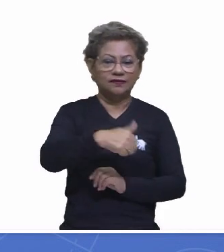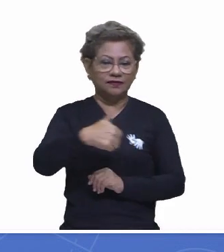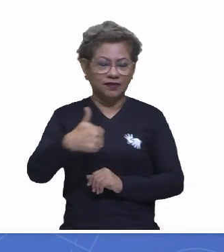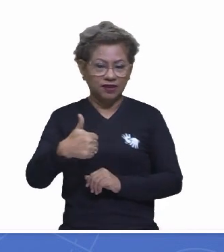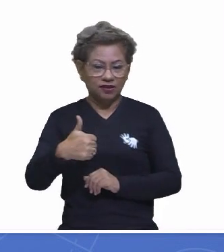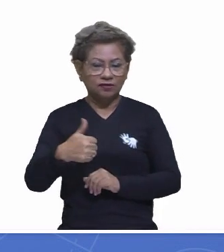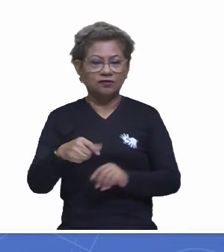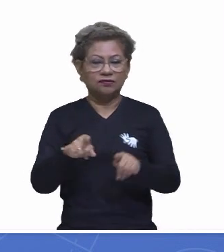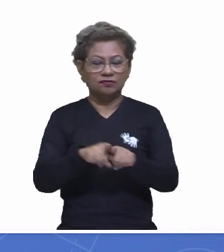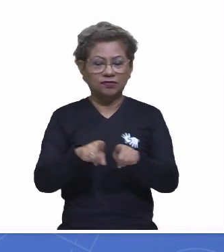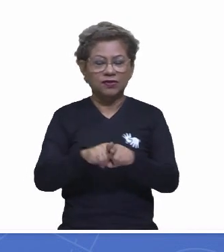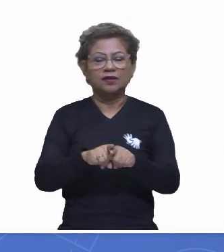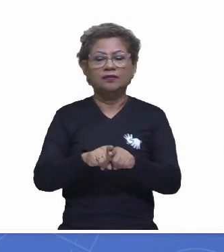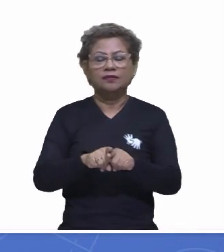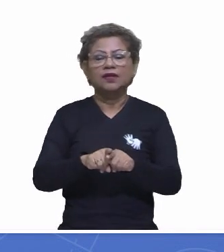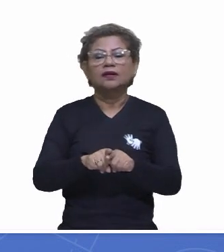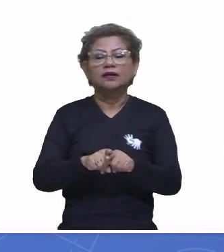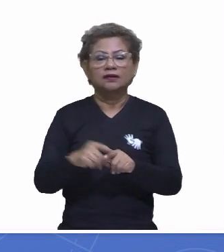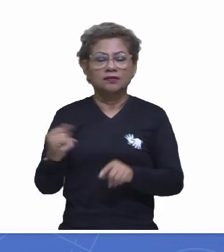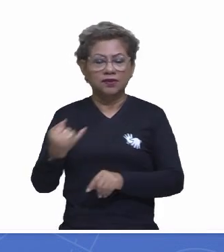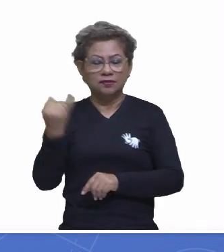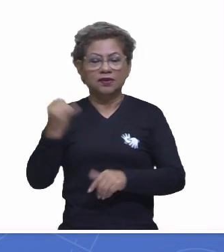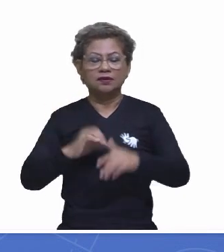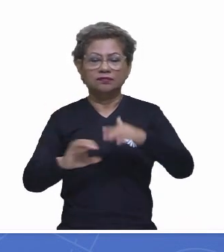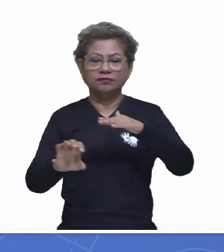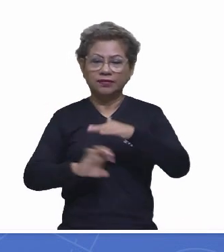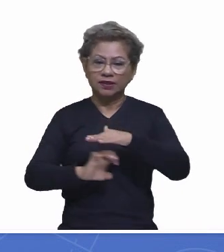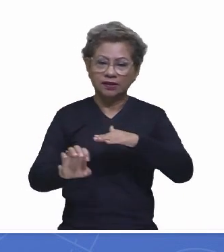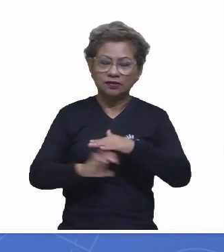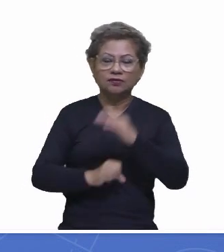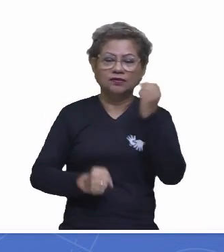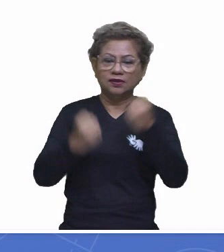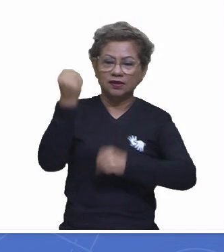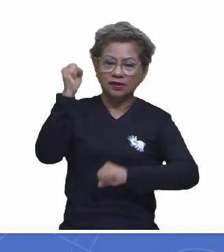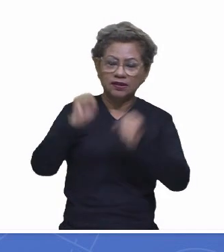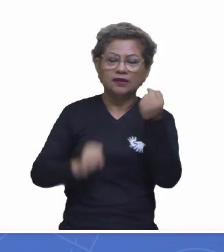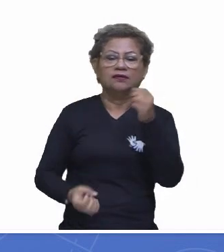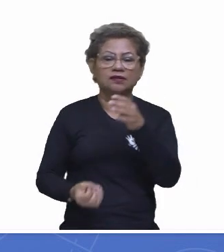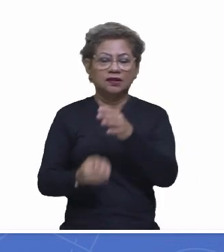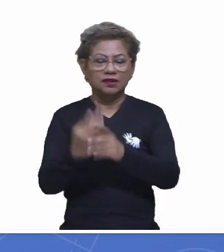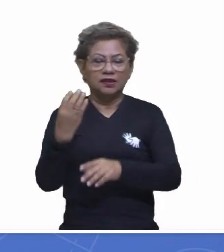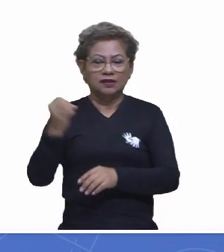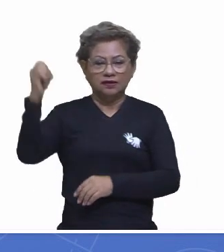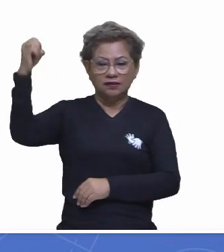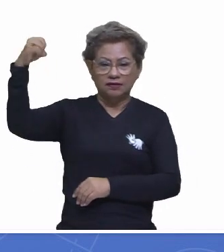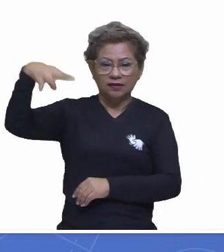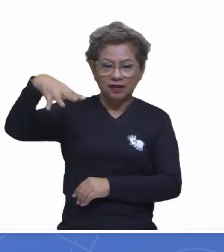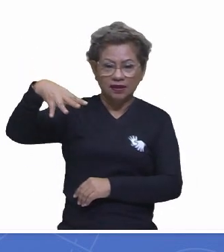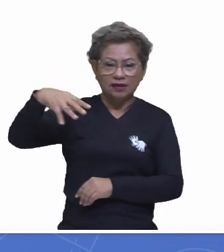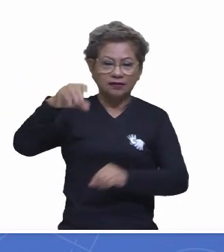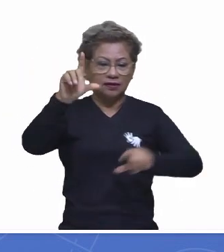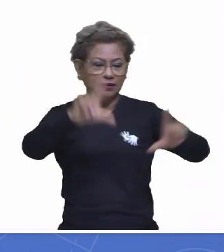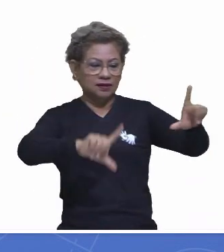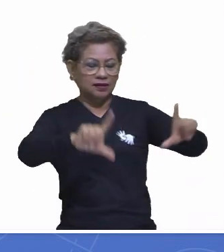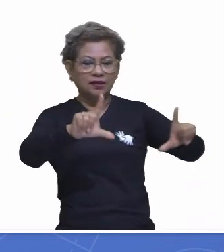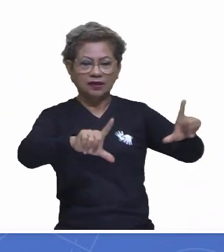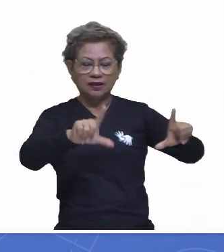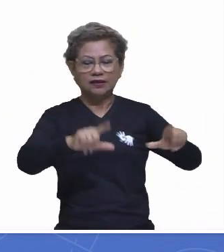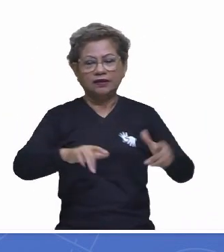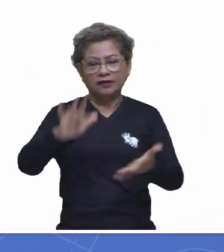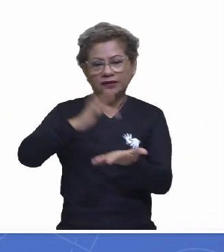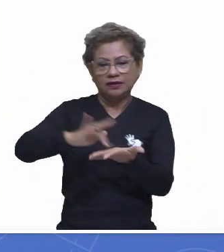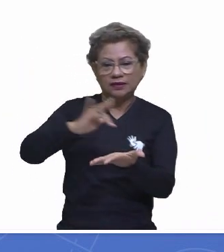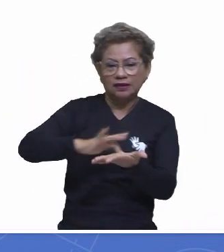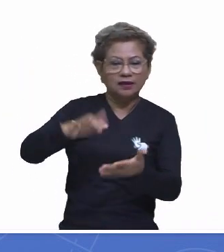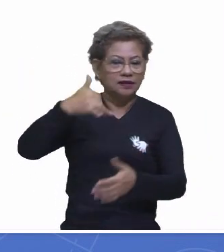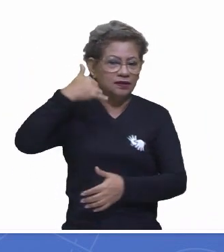da indústria, eles estão nos materiais usados na fabricação de lâmpadas, telas de computadores, tablets,